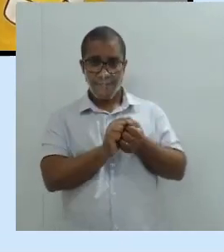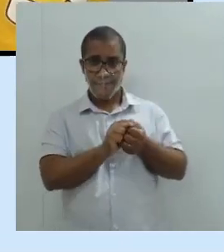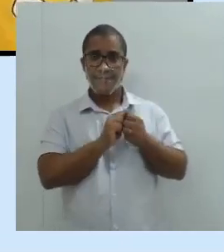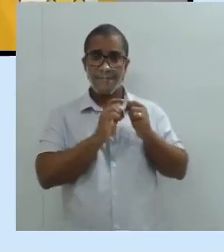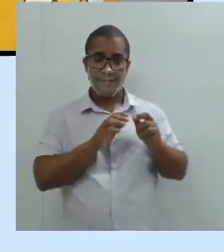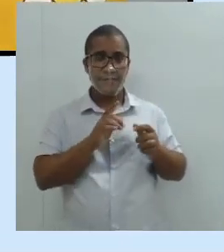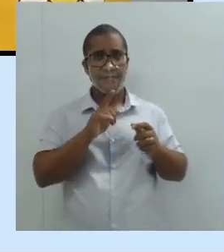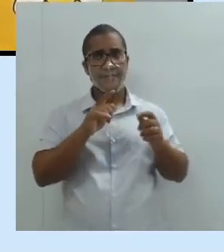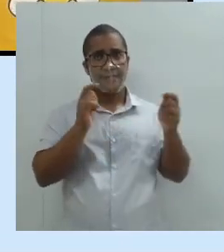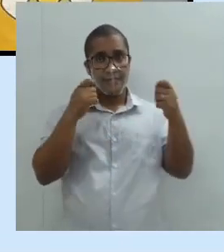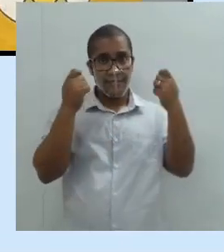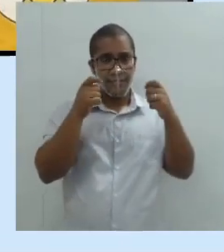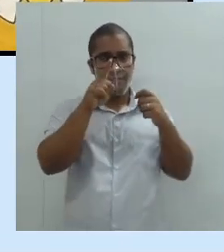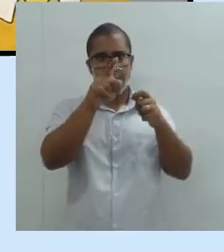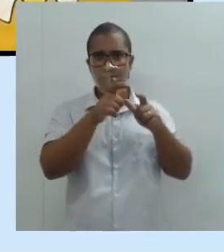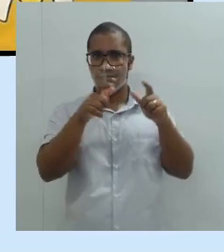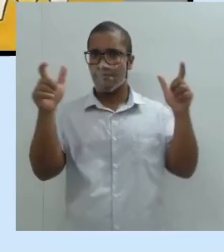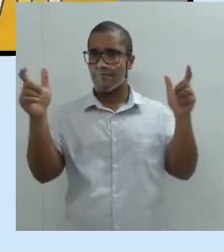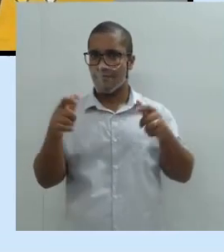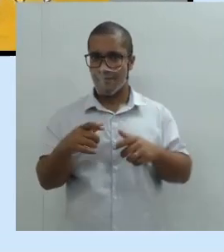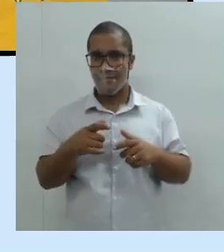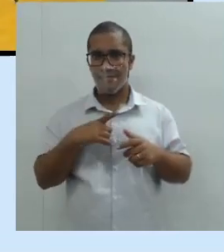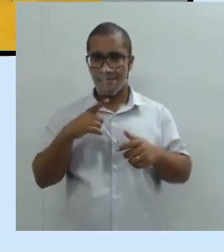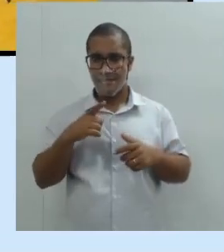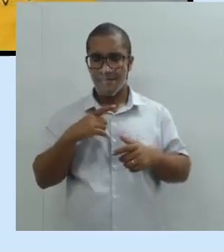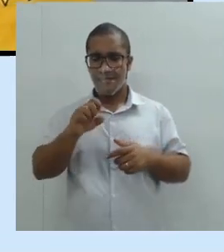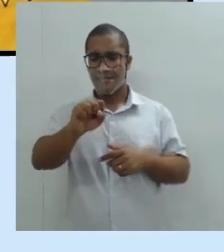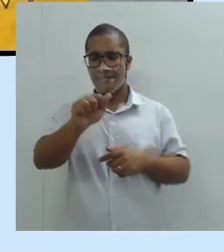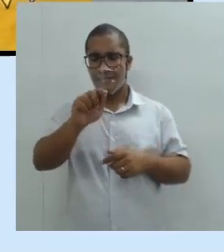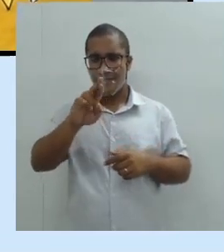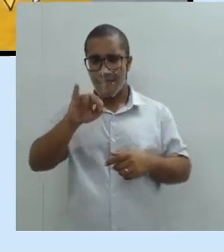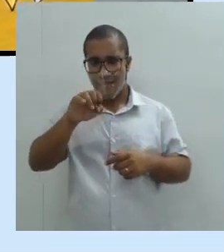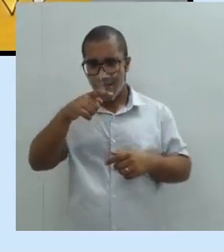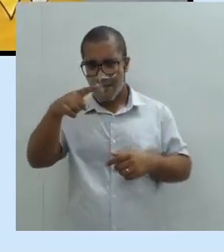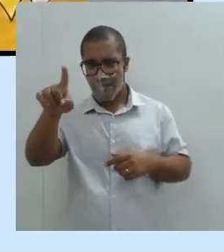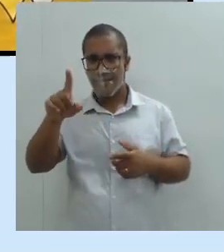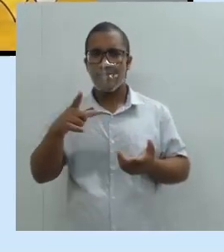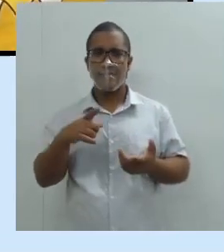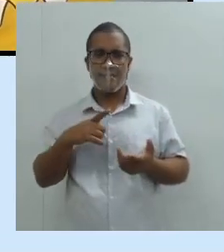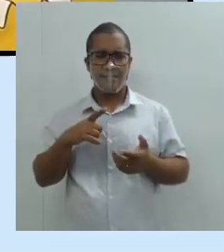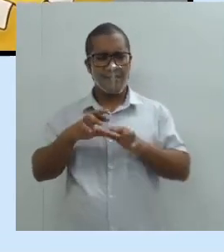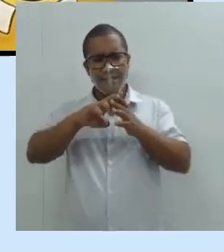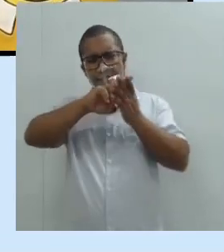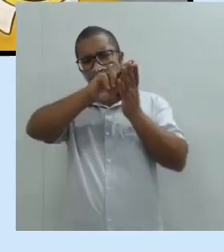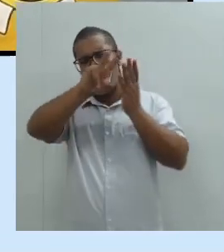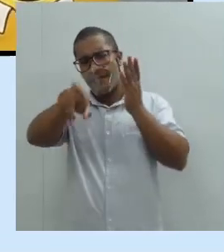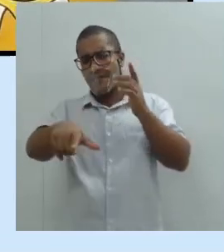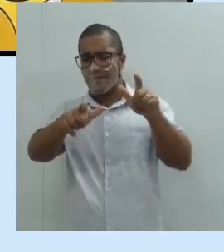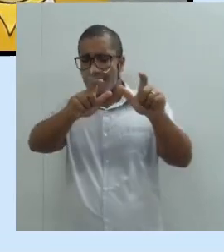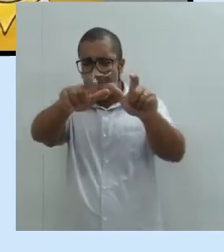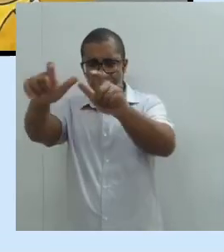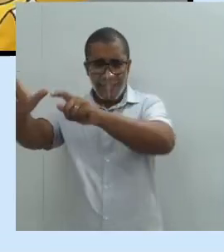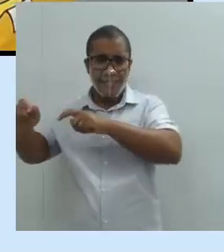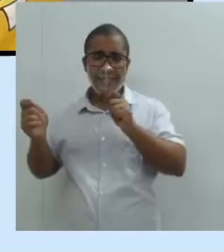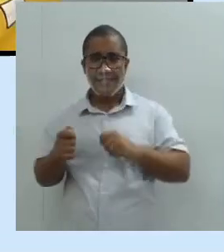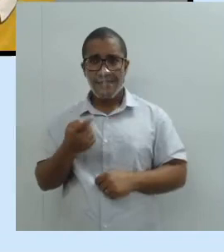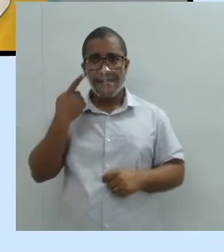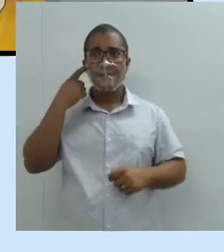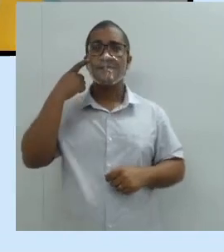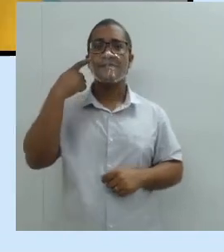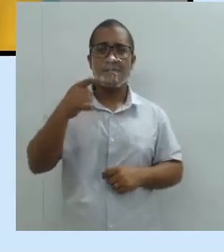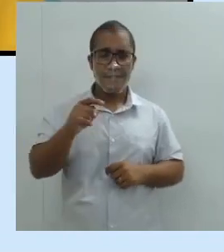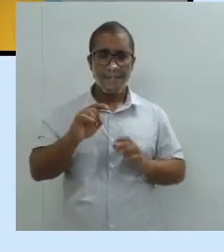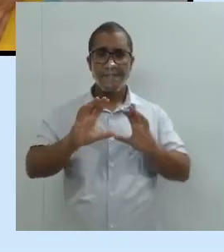né? Caruaru, né? Que explode, a gente tem Sairé, Terra do Buscapé, tem tantos lugares que a gente vê